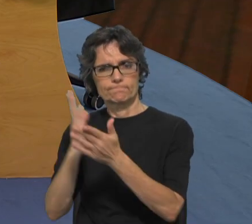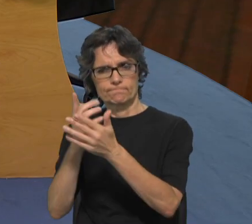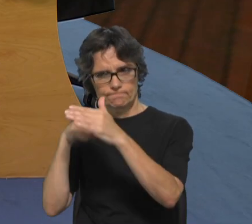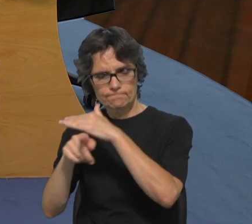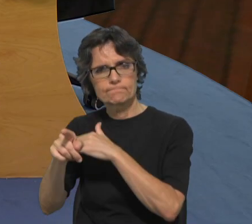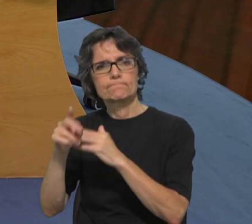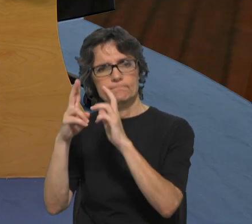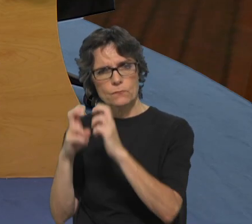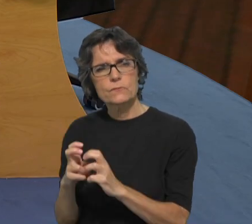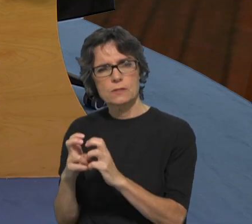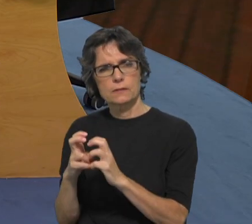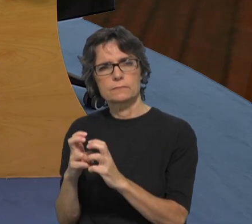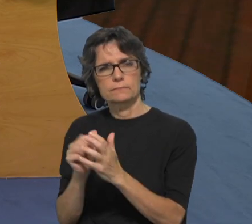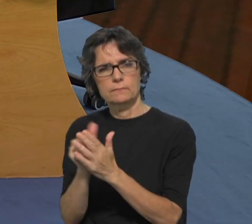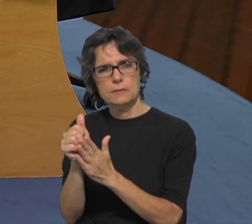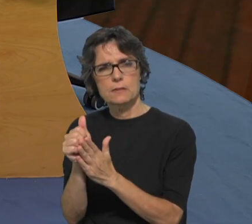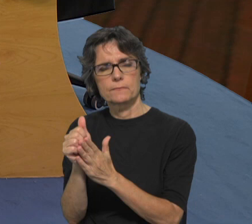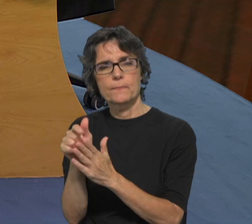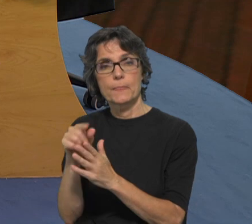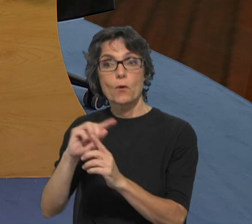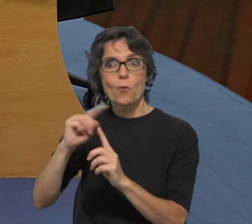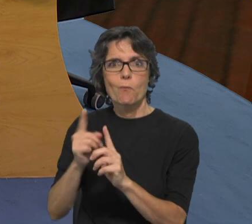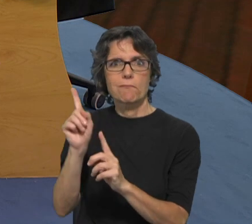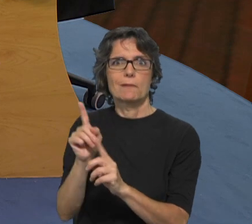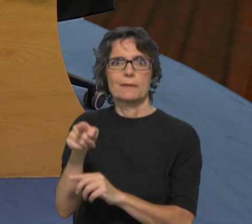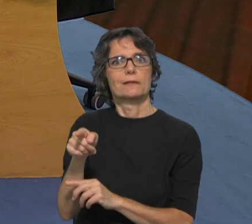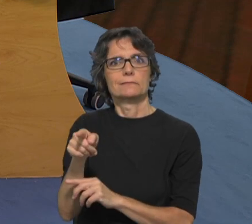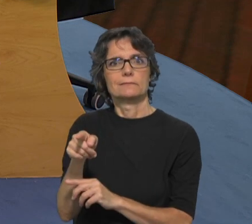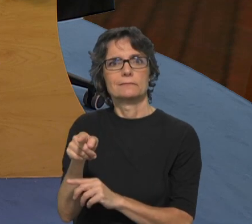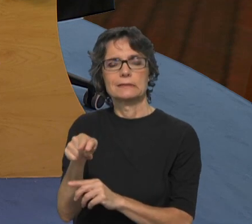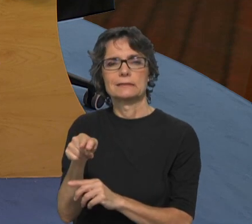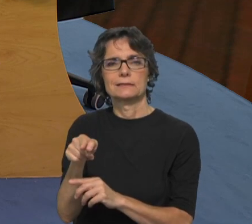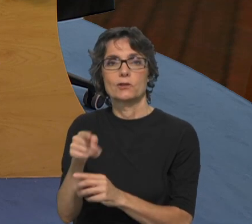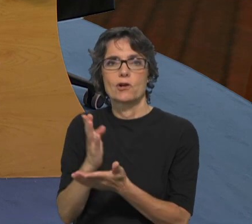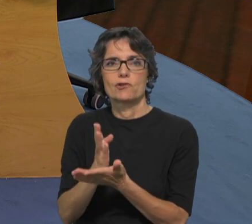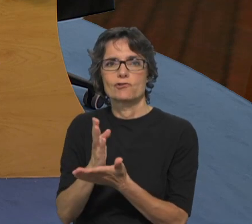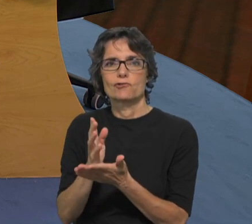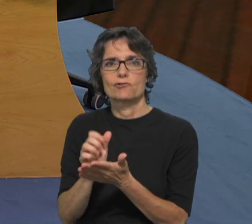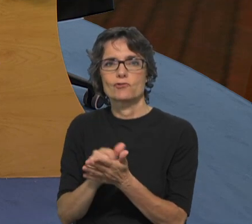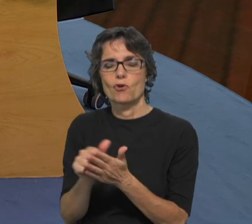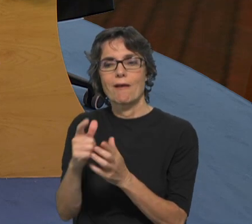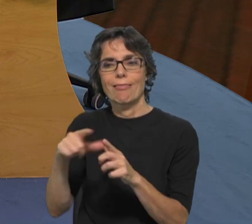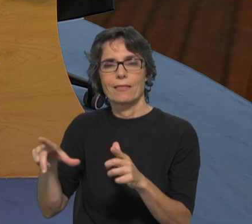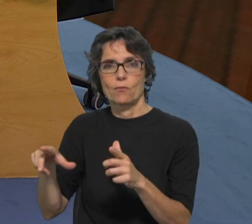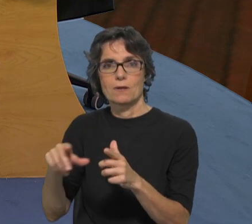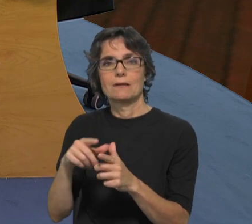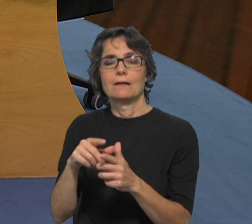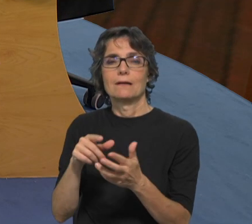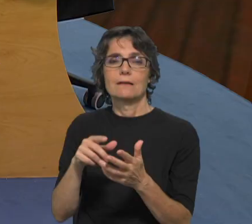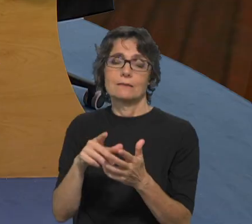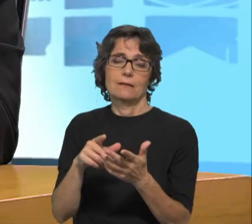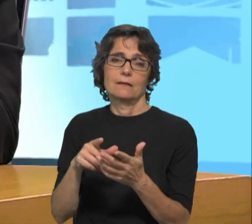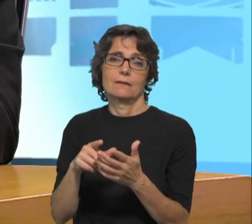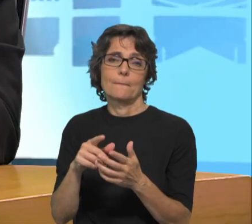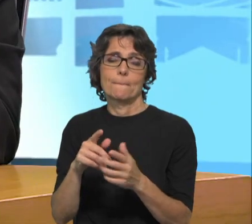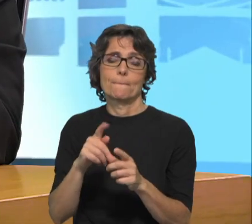ano foi um ano... o primeiro ano do curso é sempre um bocadinho mais árido, porque é apenas o estudo das línguas bíblicas, do hebraico e do grego. E, portanto,